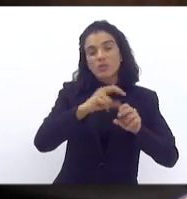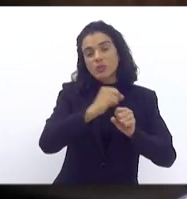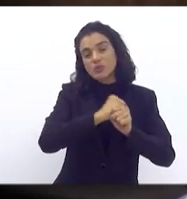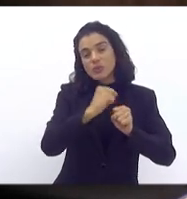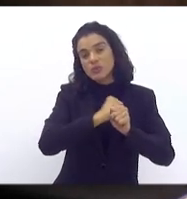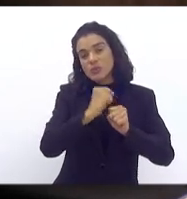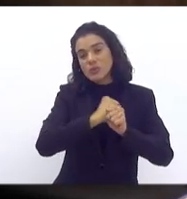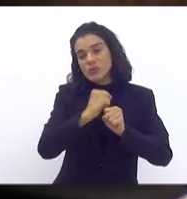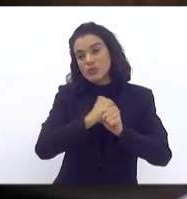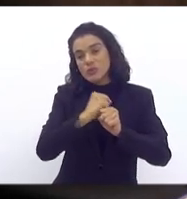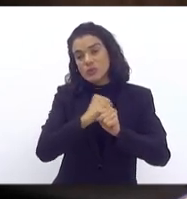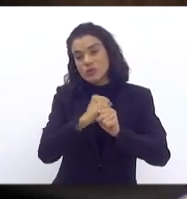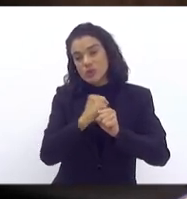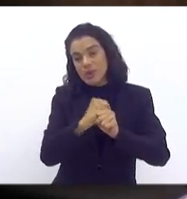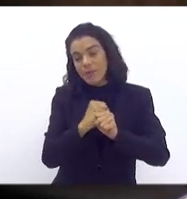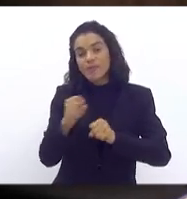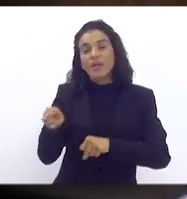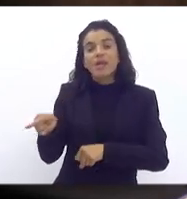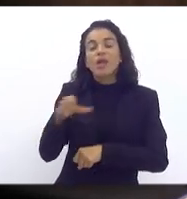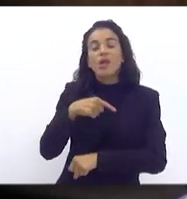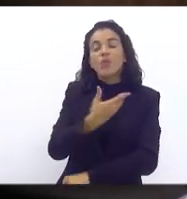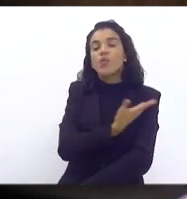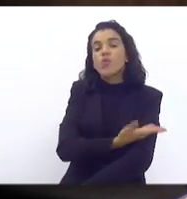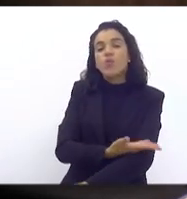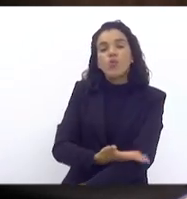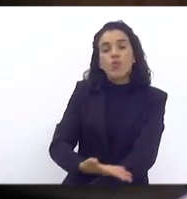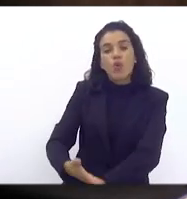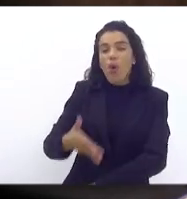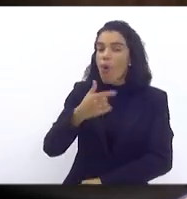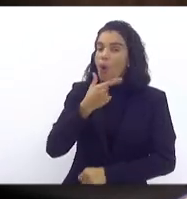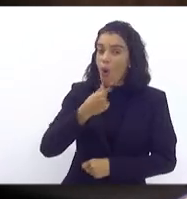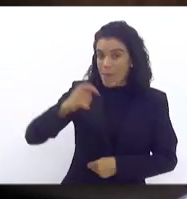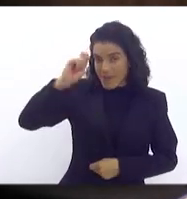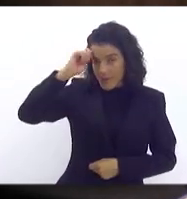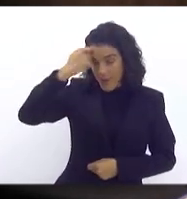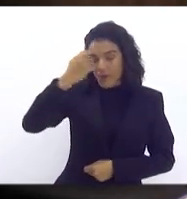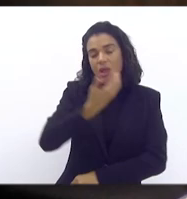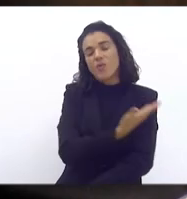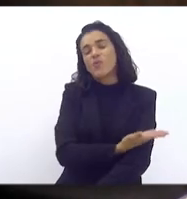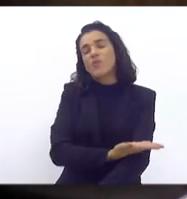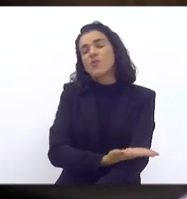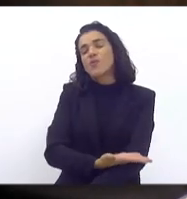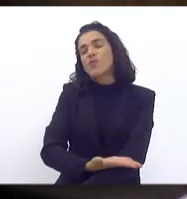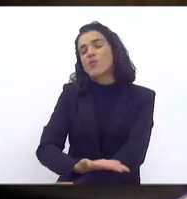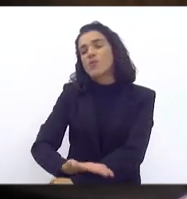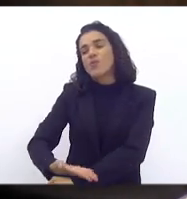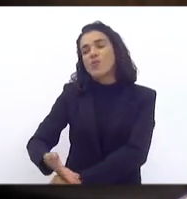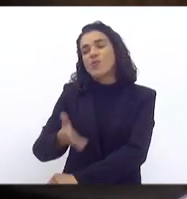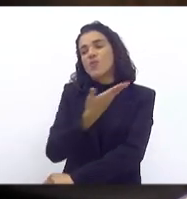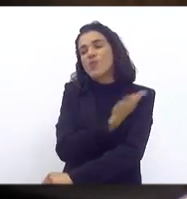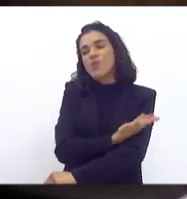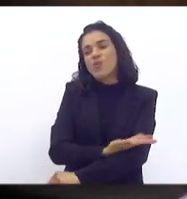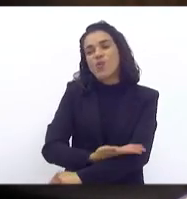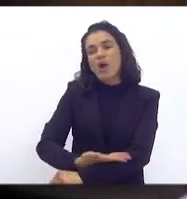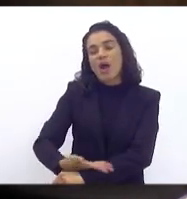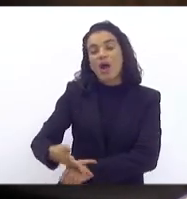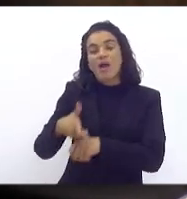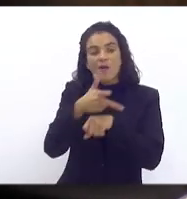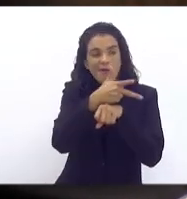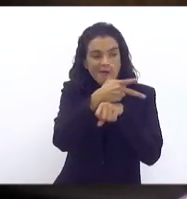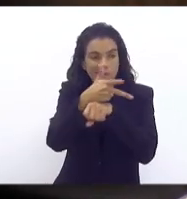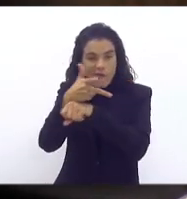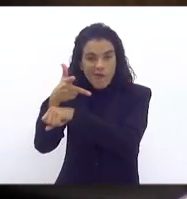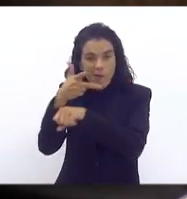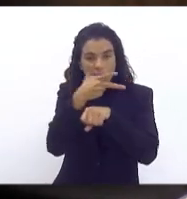tempo temp e ele tem o costume ele é um rapaz negro e ele tem o costume de filmar e